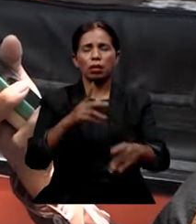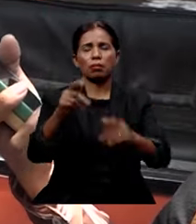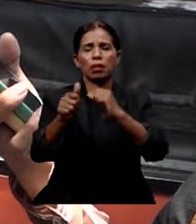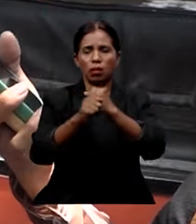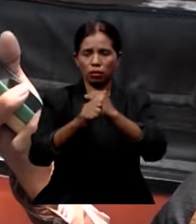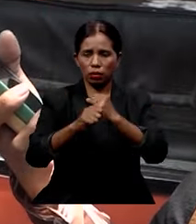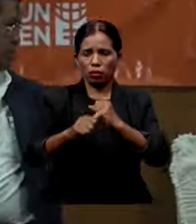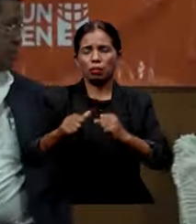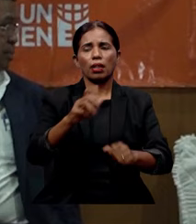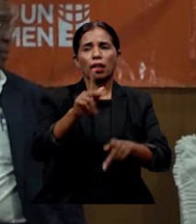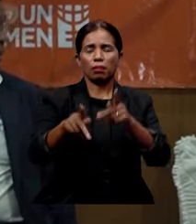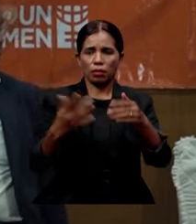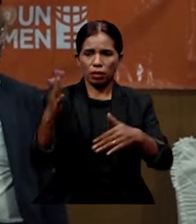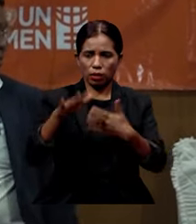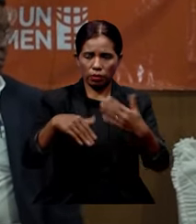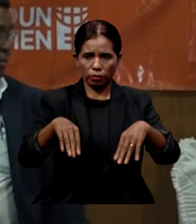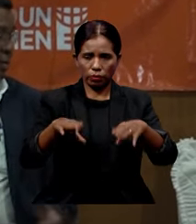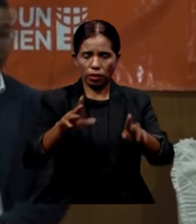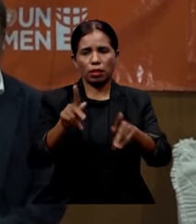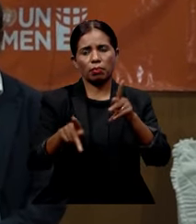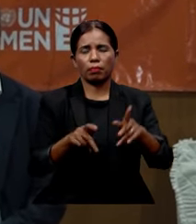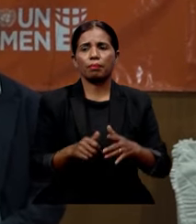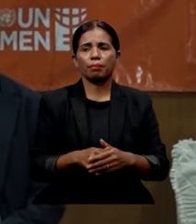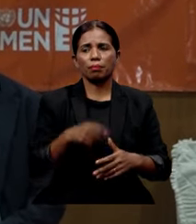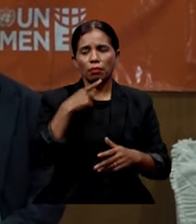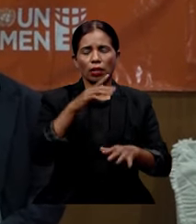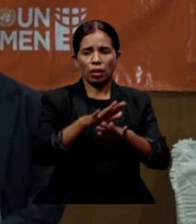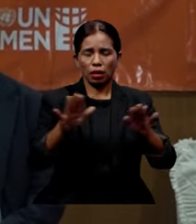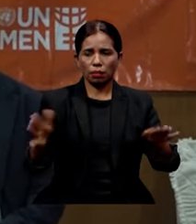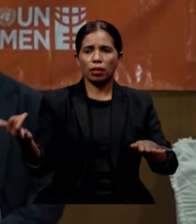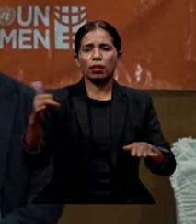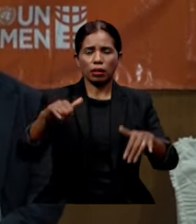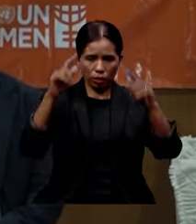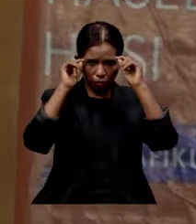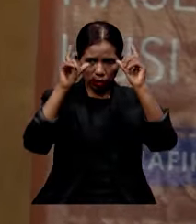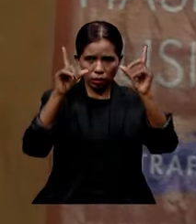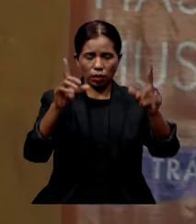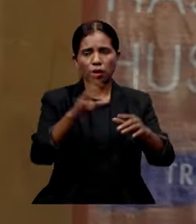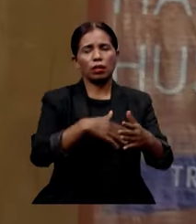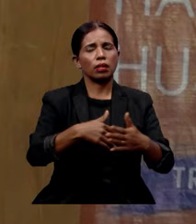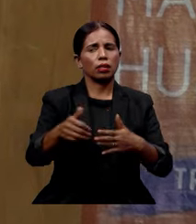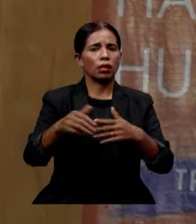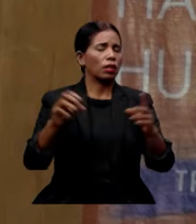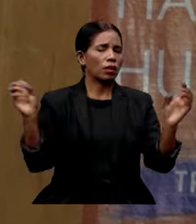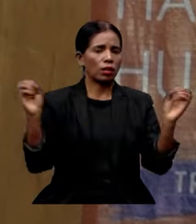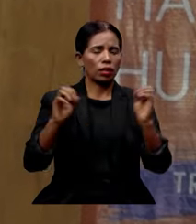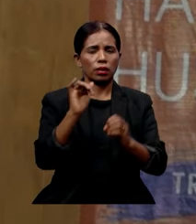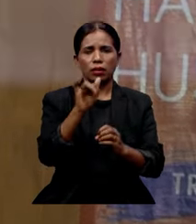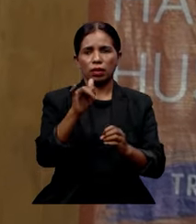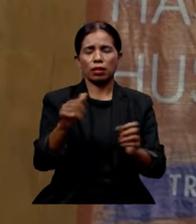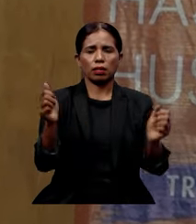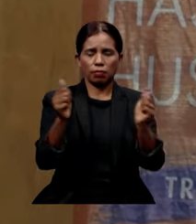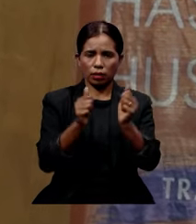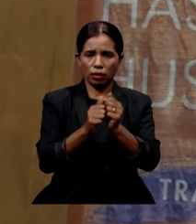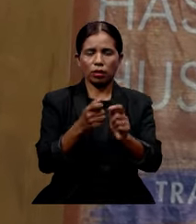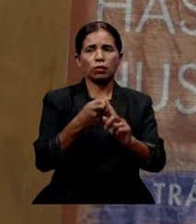nebe trafikante sira Hira questiona kona ba adosaun balabari ki ha Timor Leste ne beda labarak la iha akordu legal ruma